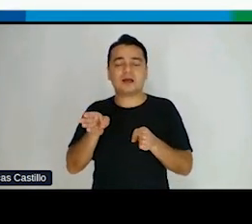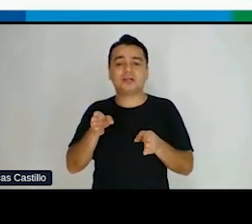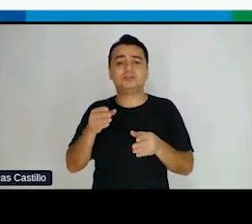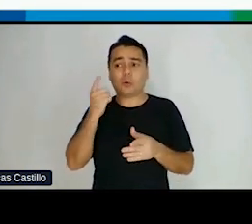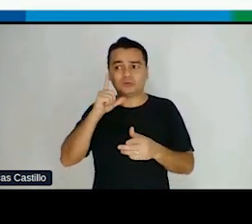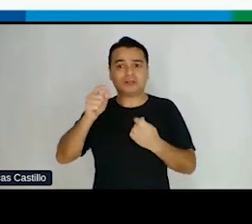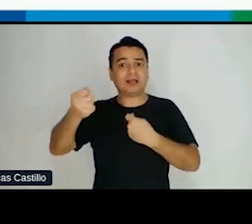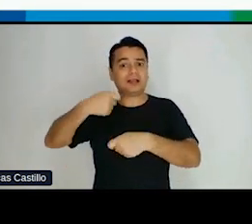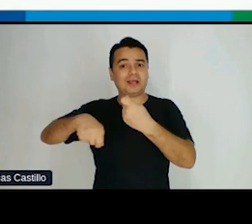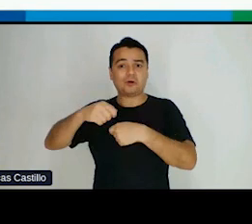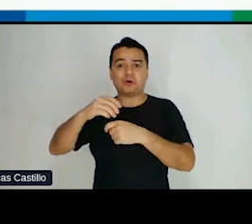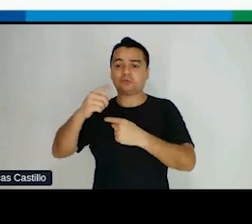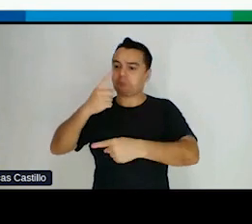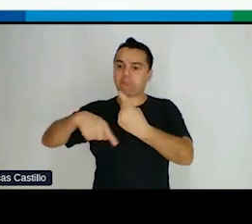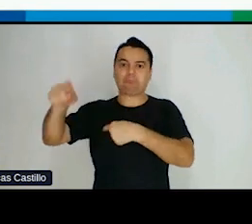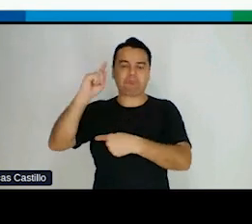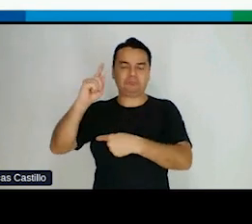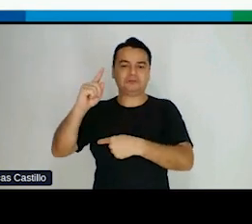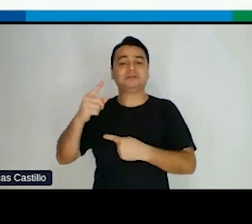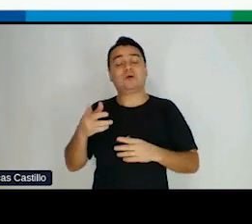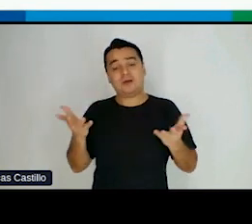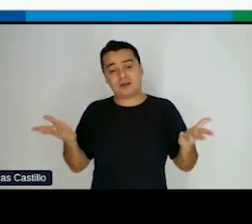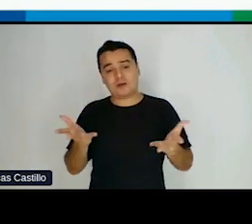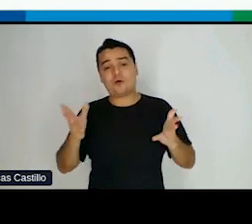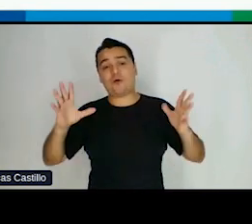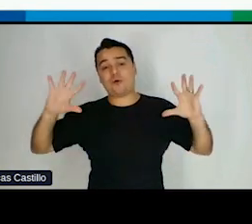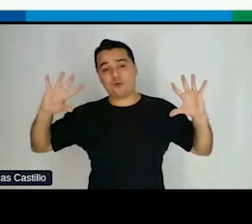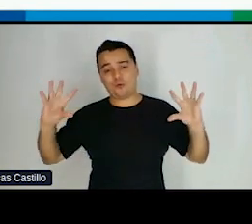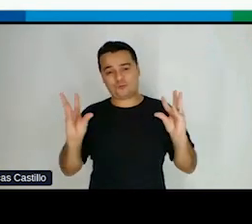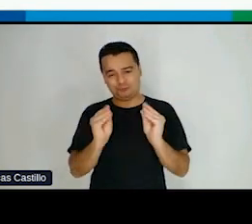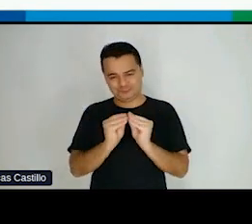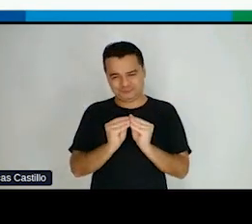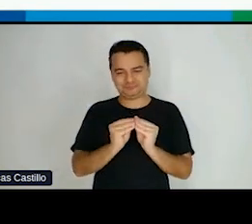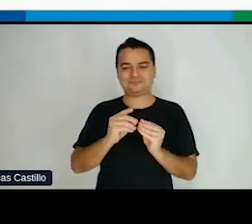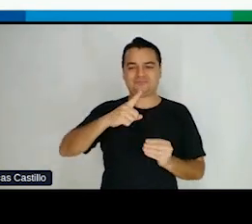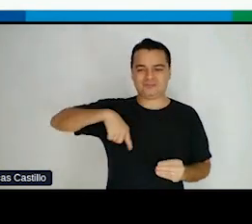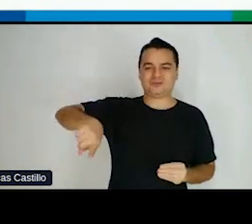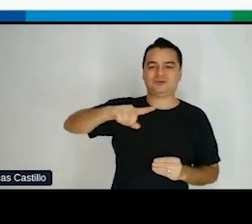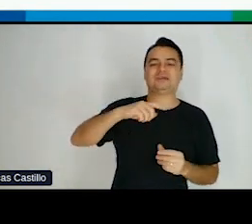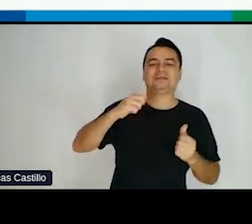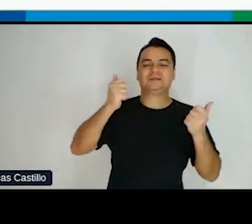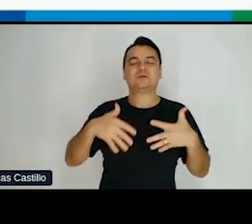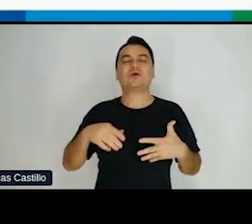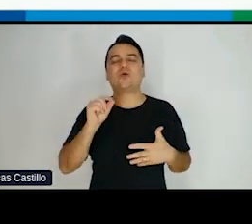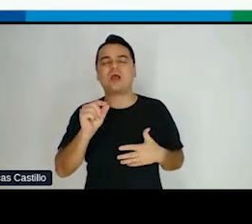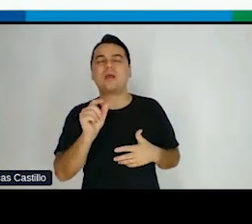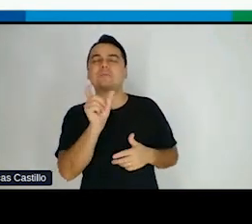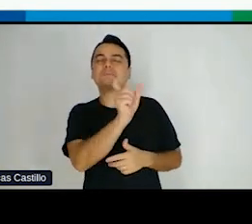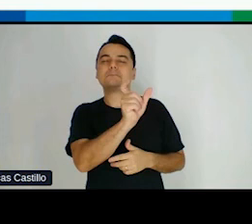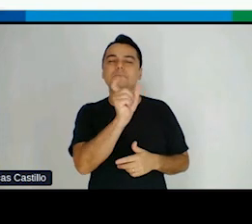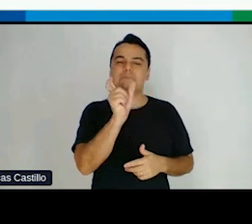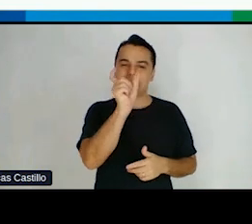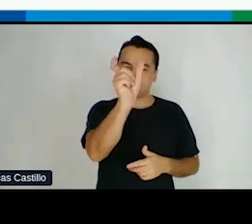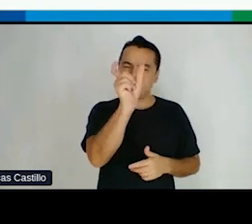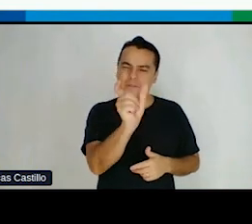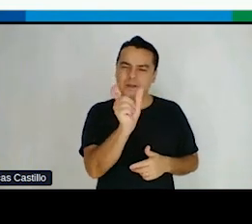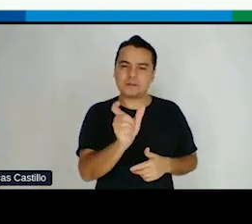né? Então, aí, para concluir, a gente falou, né? Separou aí algumas palavras-chave,